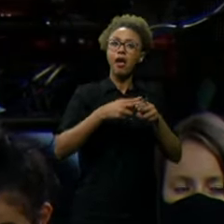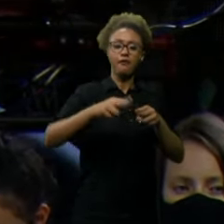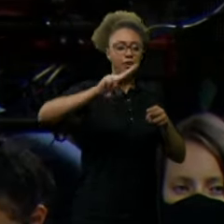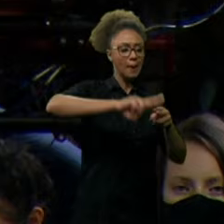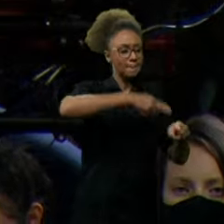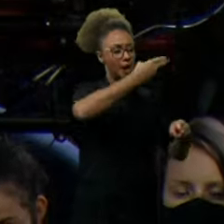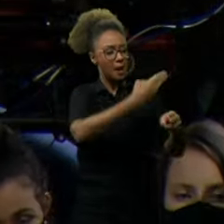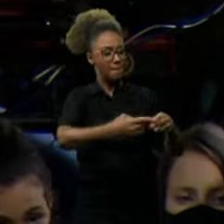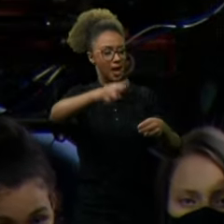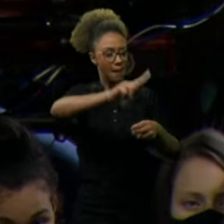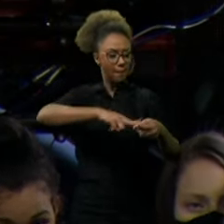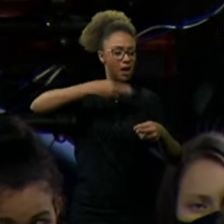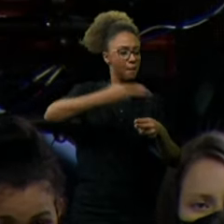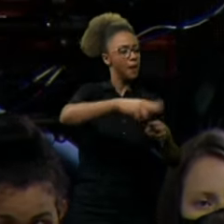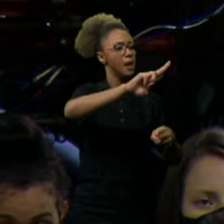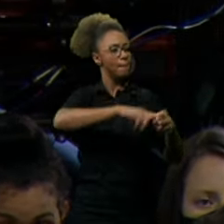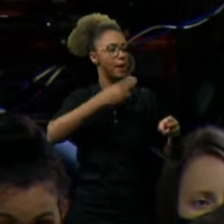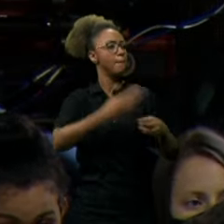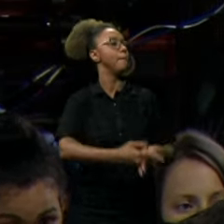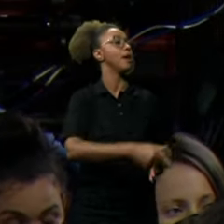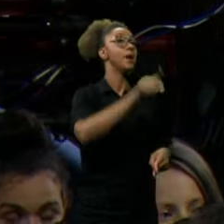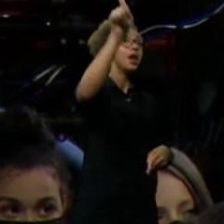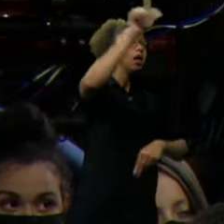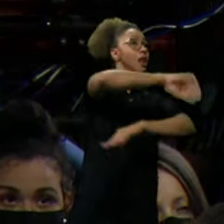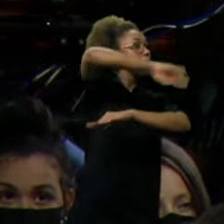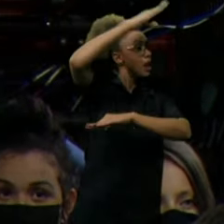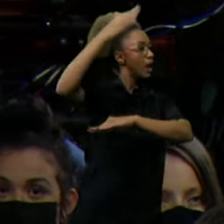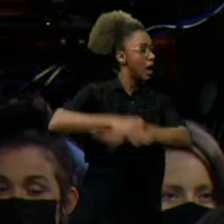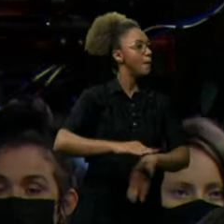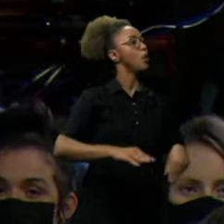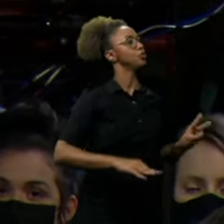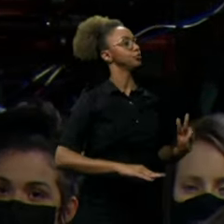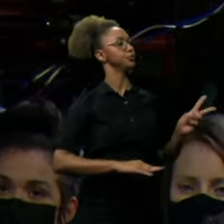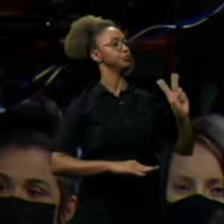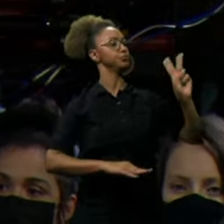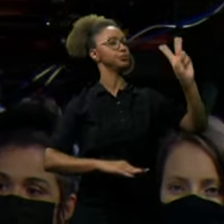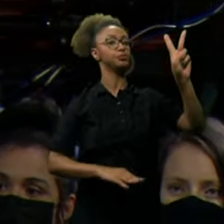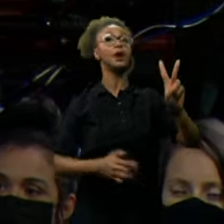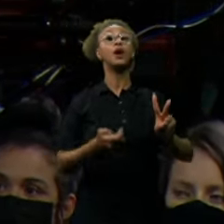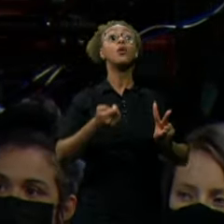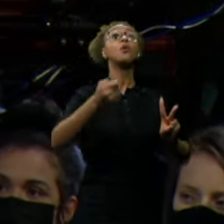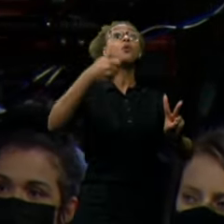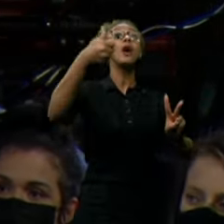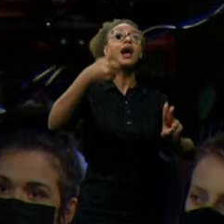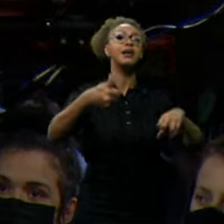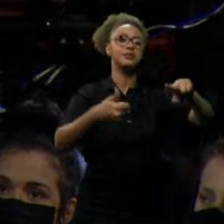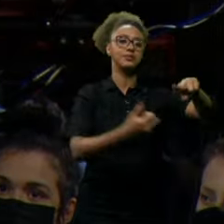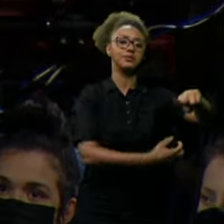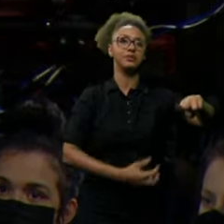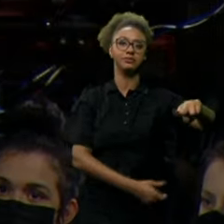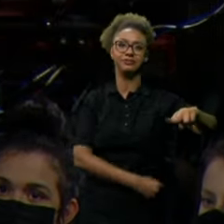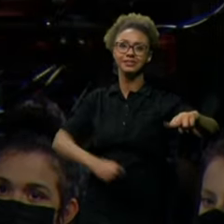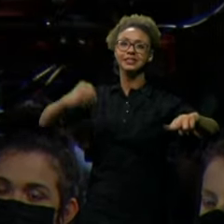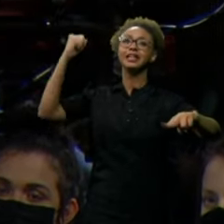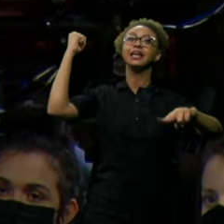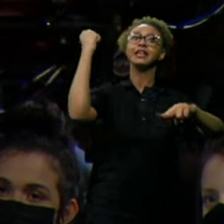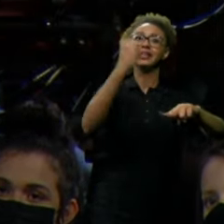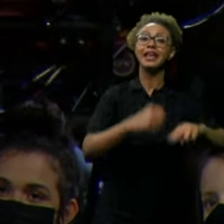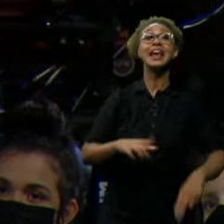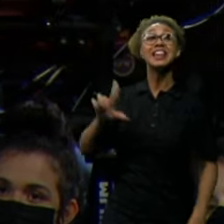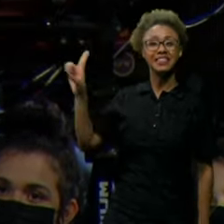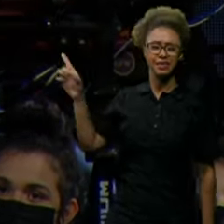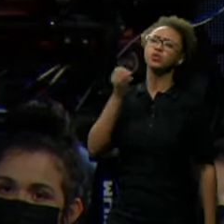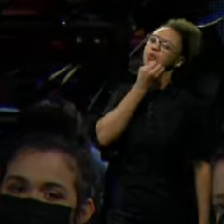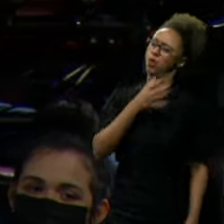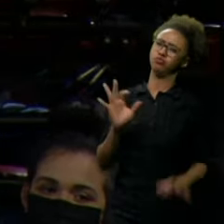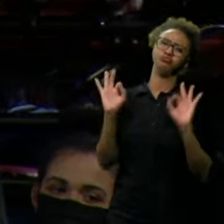dos montes de molhar e quando ele já tá pronto para enrolar aí Deus Deus quando é bom para quando é terrível é